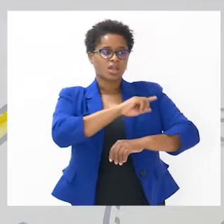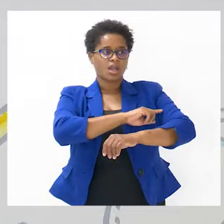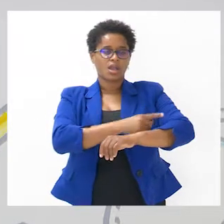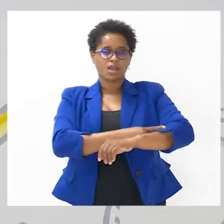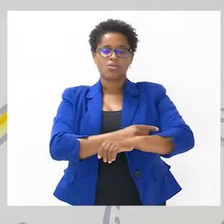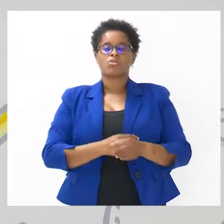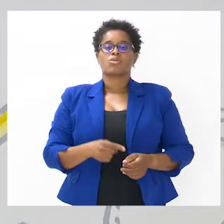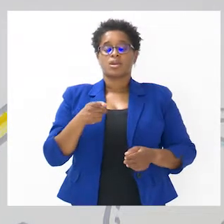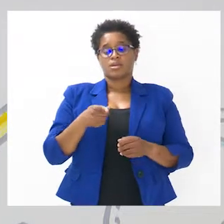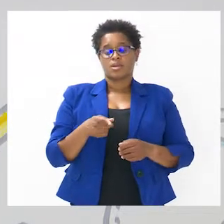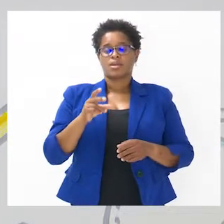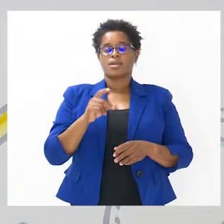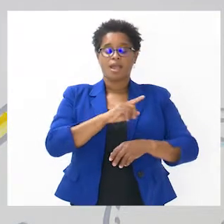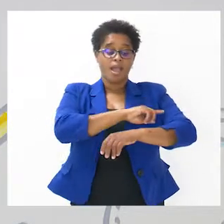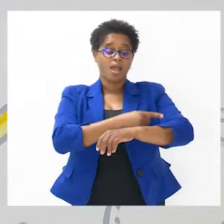ângulo